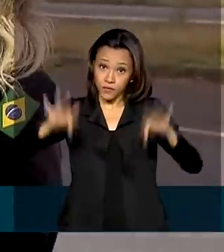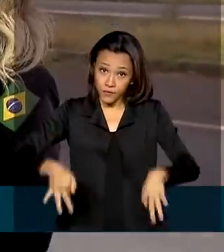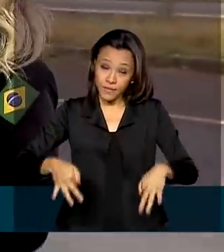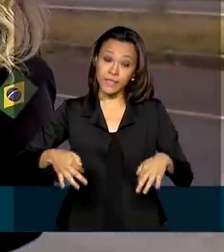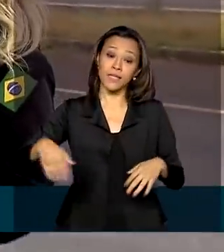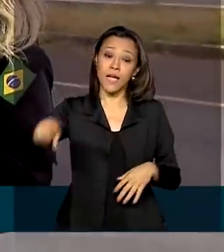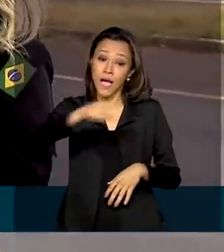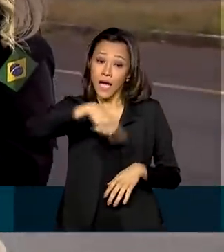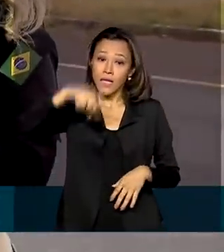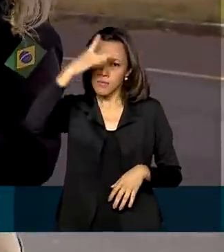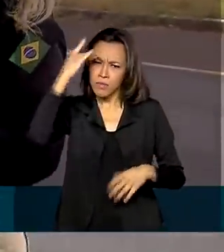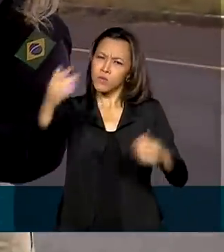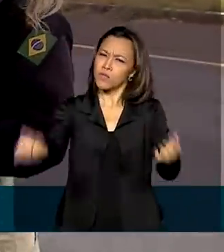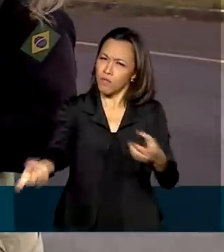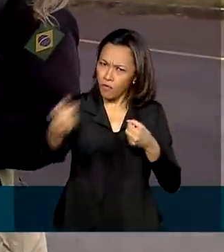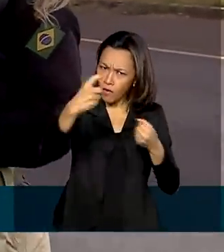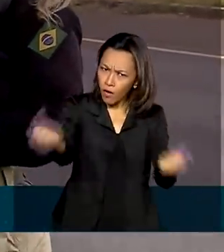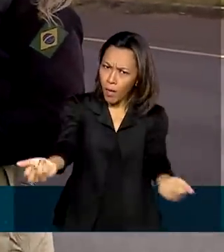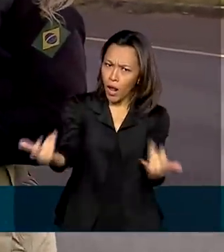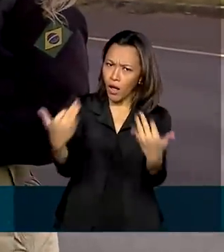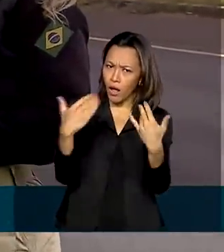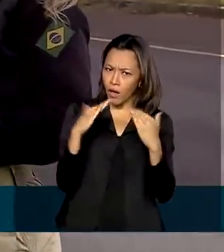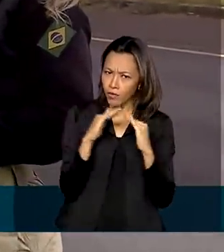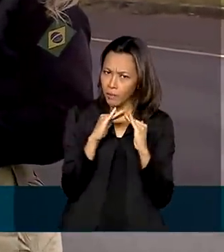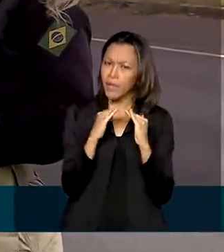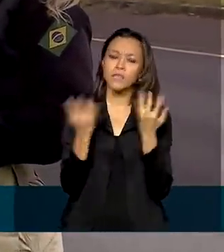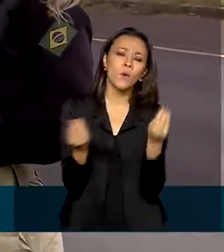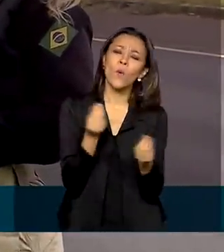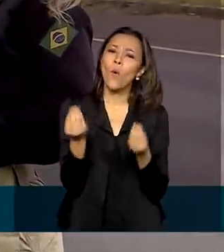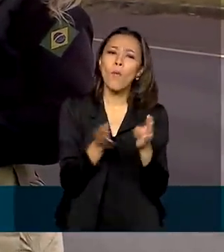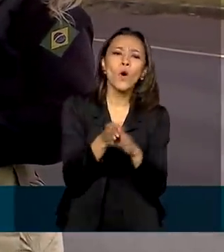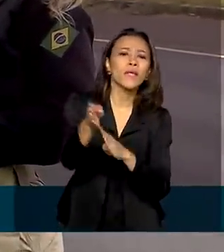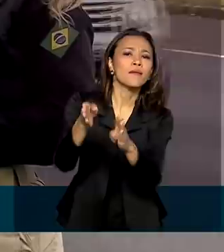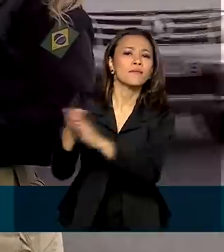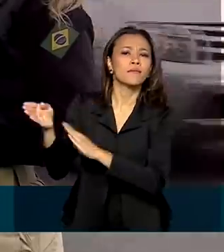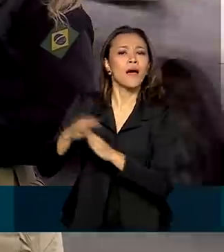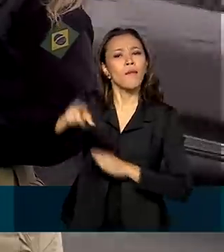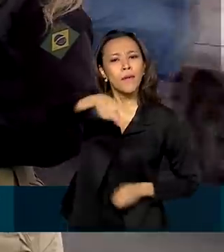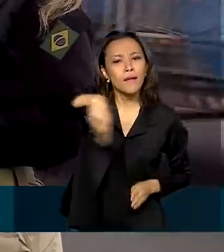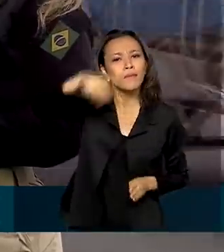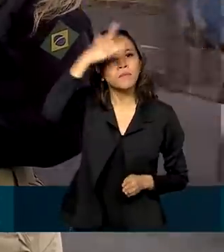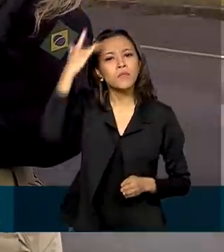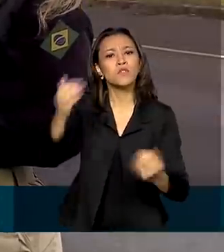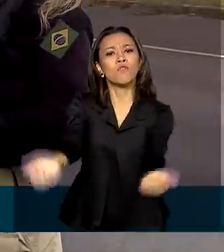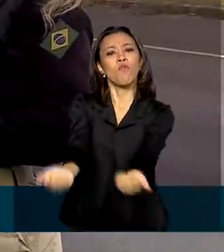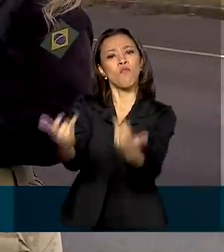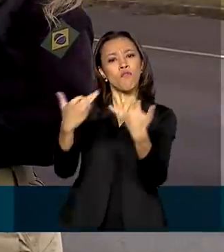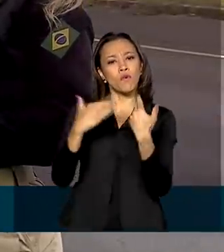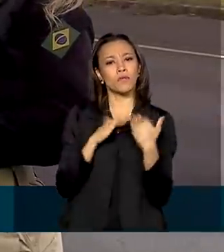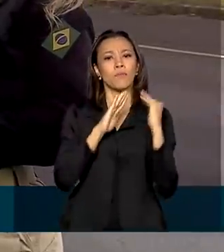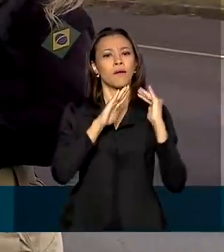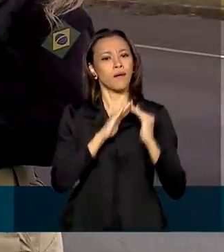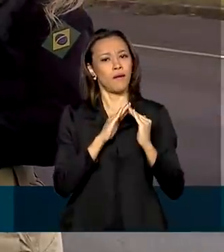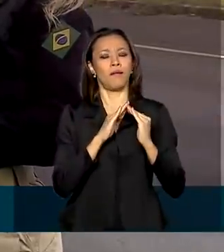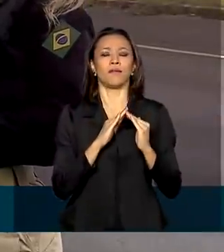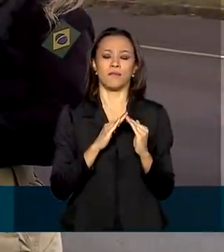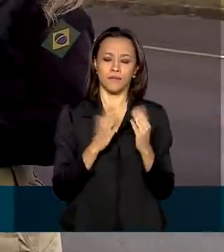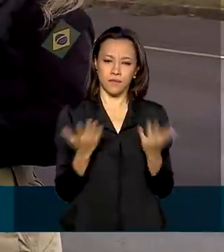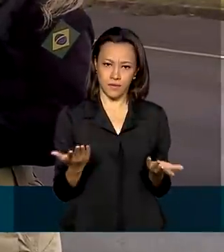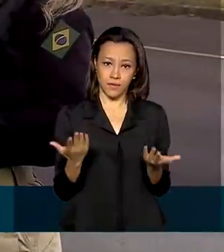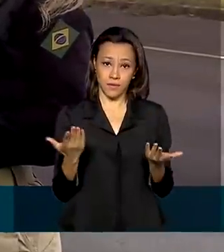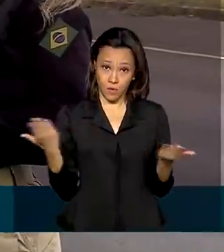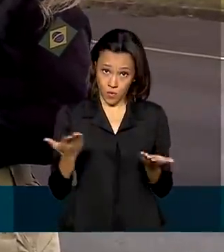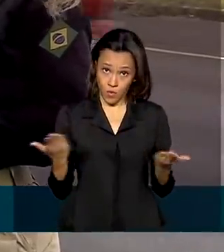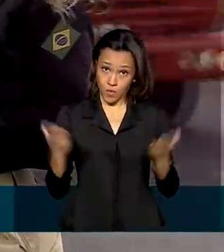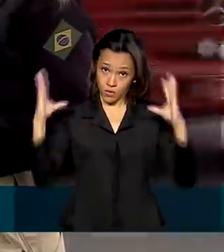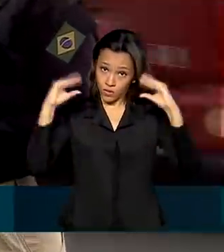ainda vai voltar para casa, né? Quais são as orientações para esses motoristas que vão voltar ainda no final do feriado, no final do